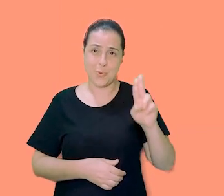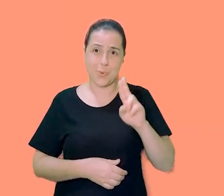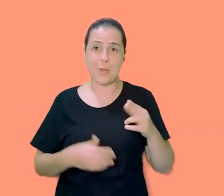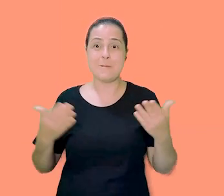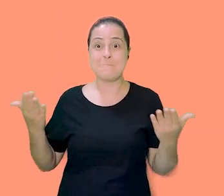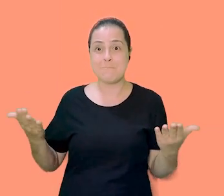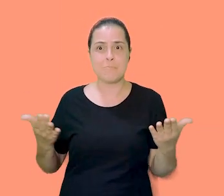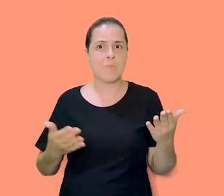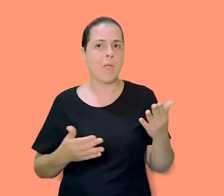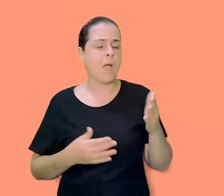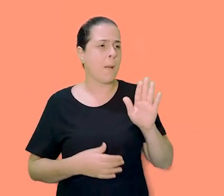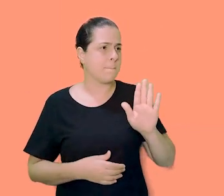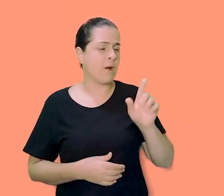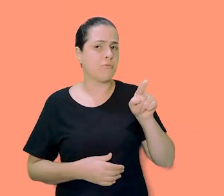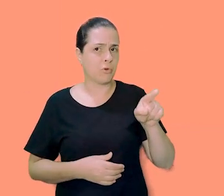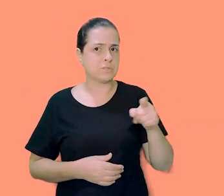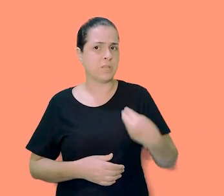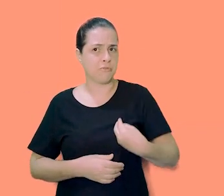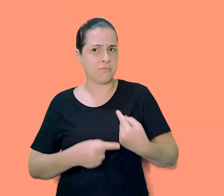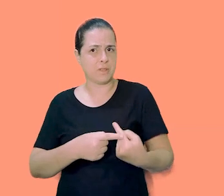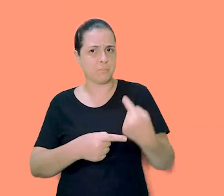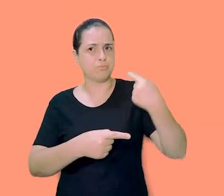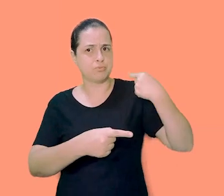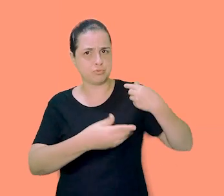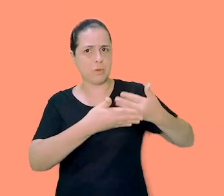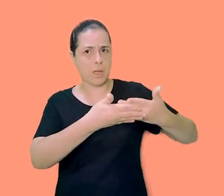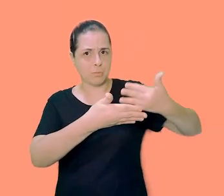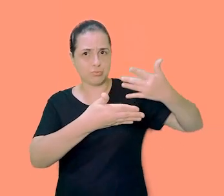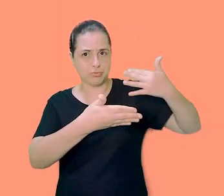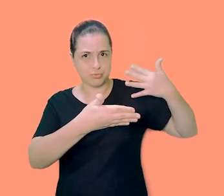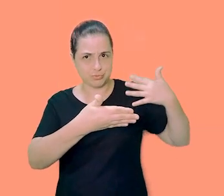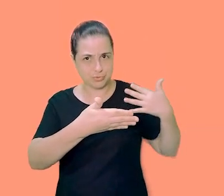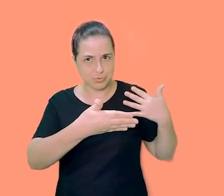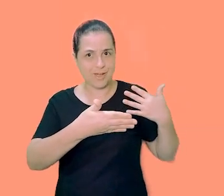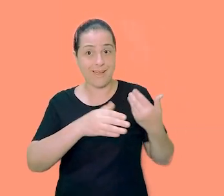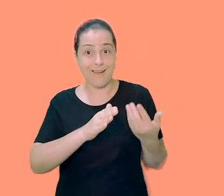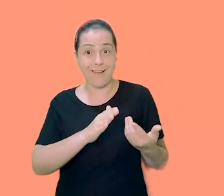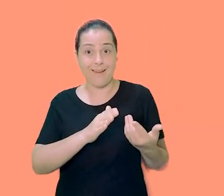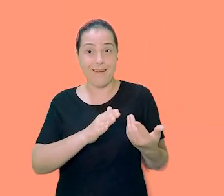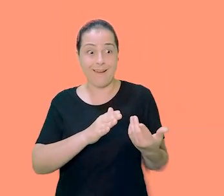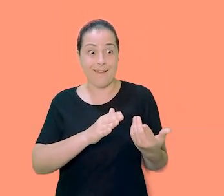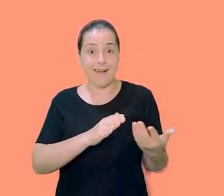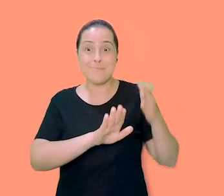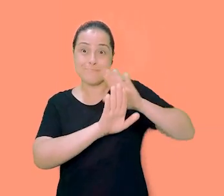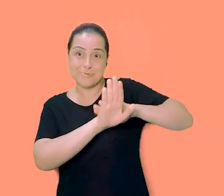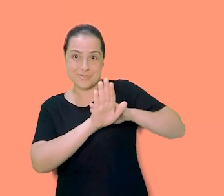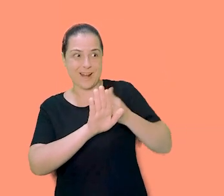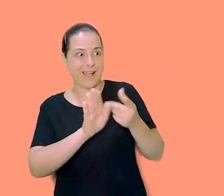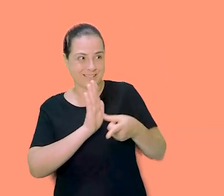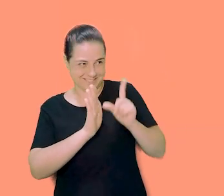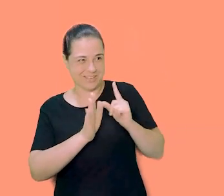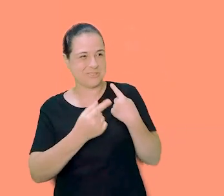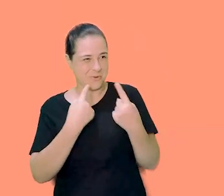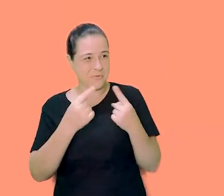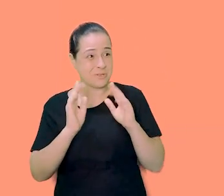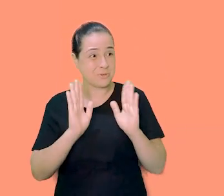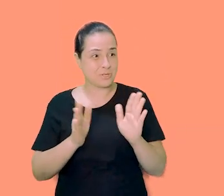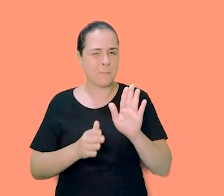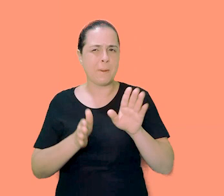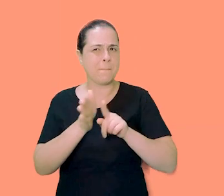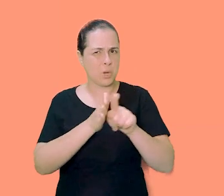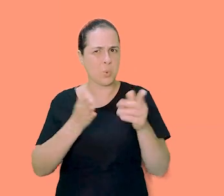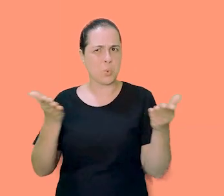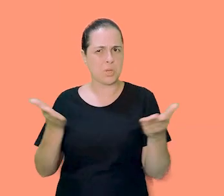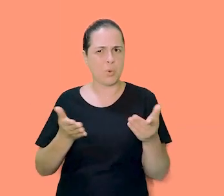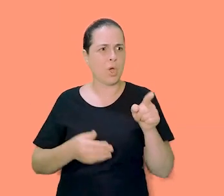Lac, e dentro da tua trajetória, a gente já até estava falando um pouquinho nos bastidores, que eu acho bacana trazer, como foi,